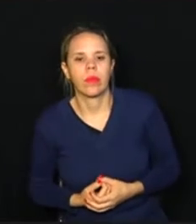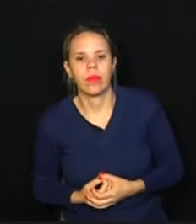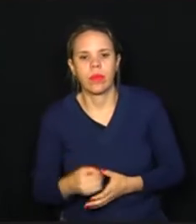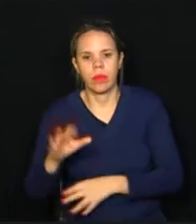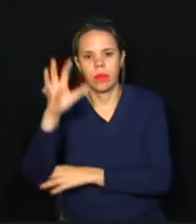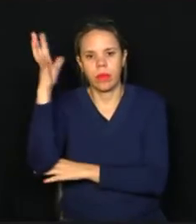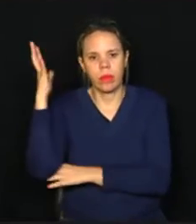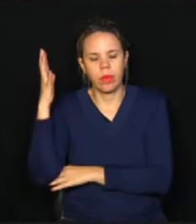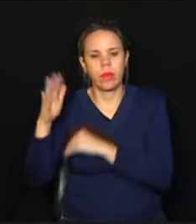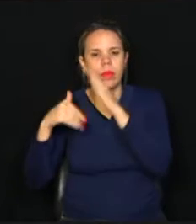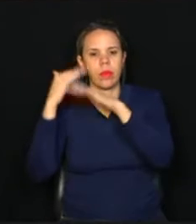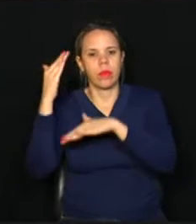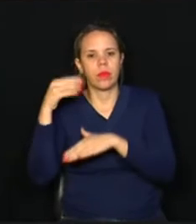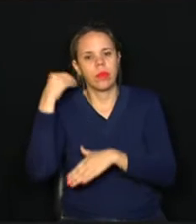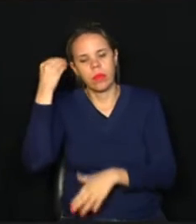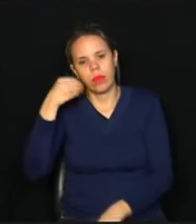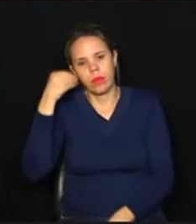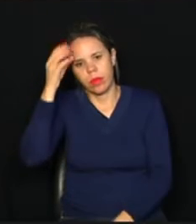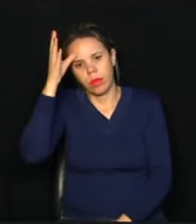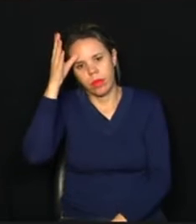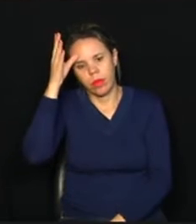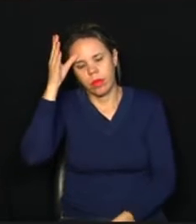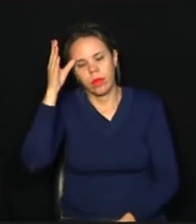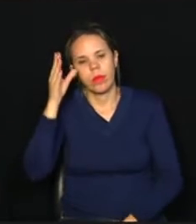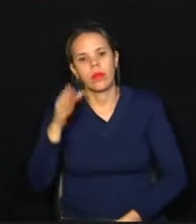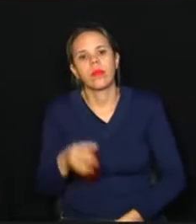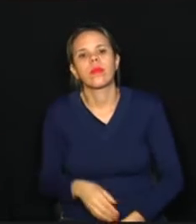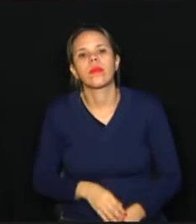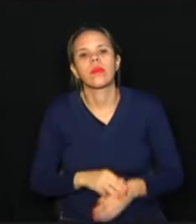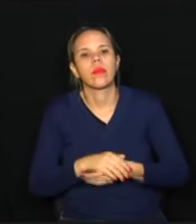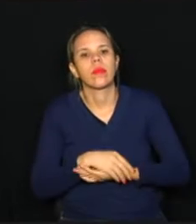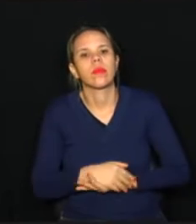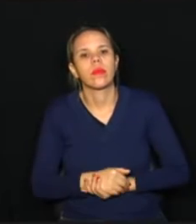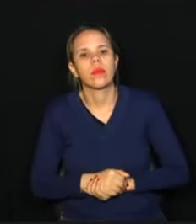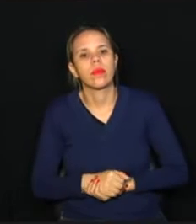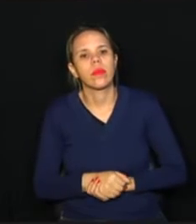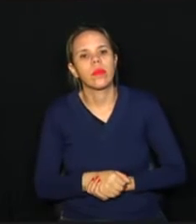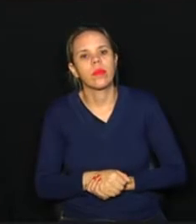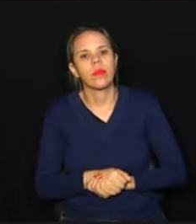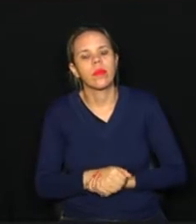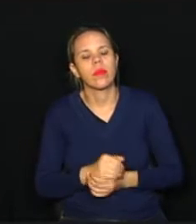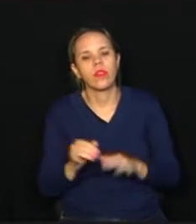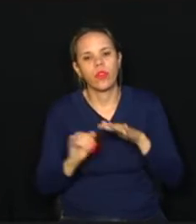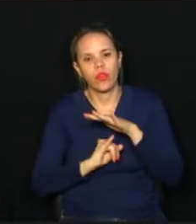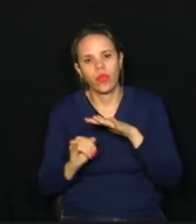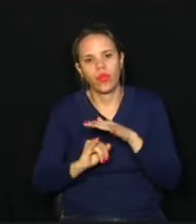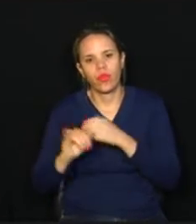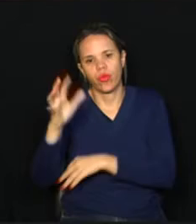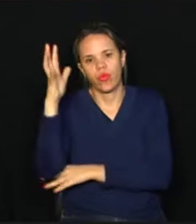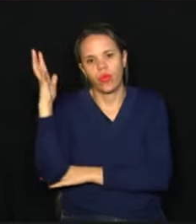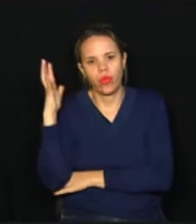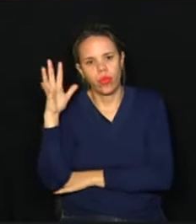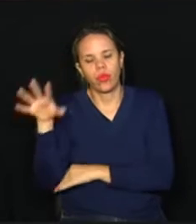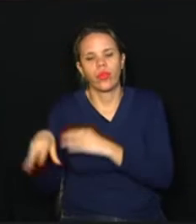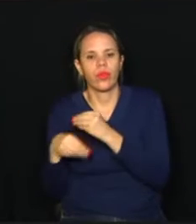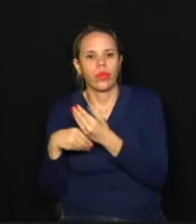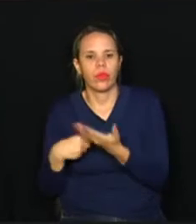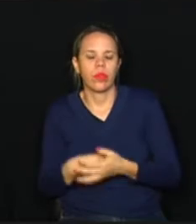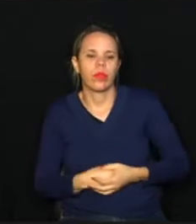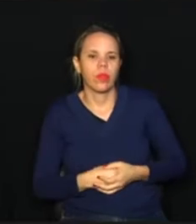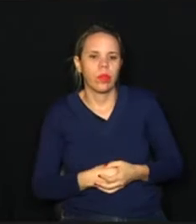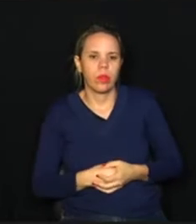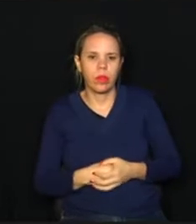na construção do conhecimento na área ambiental. O Instituto Florestal na implantação,